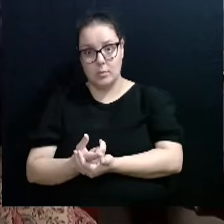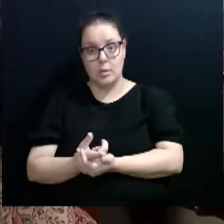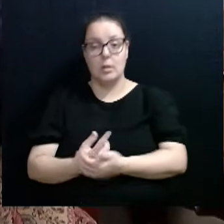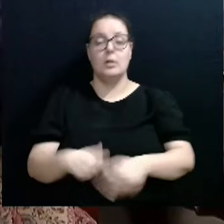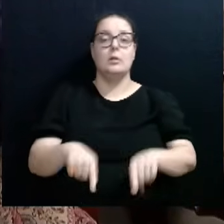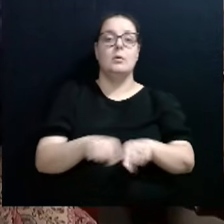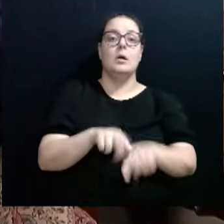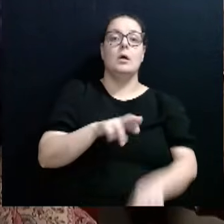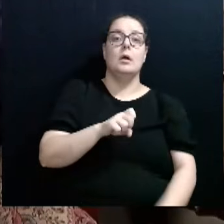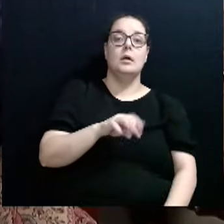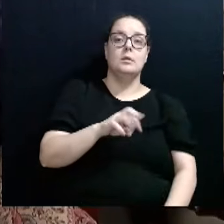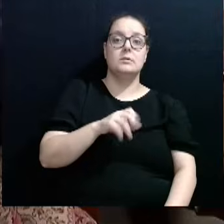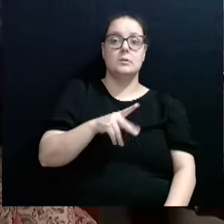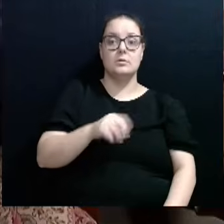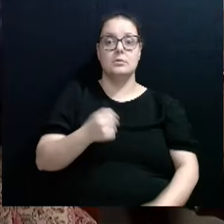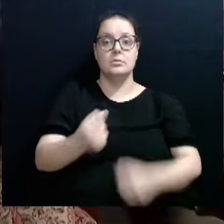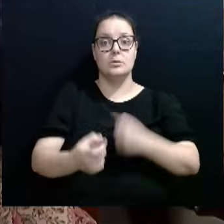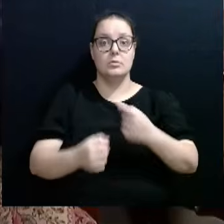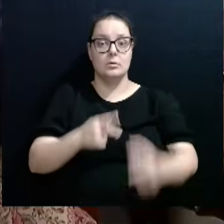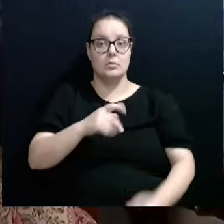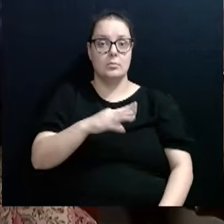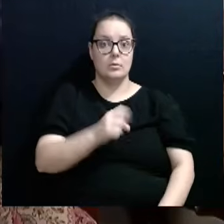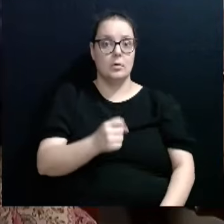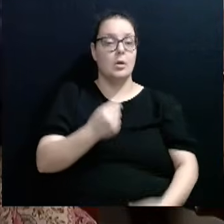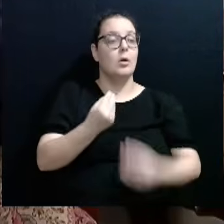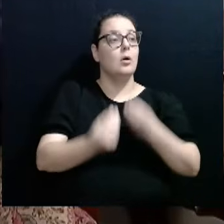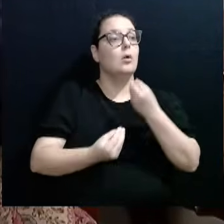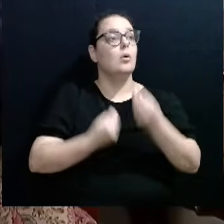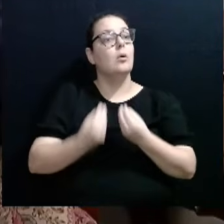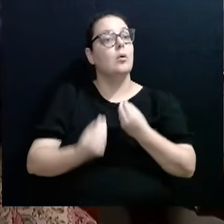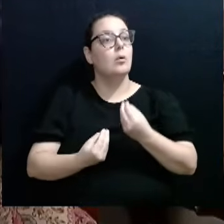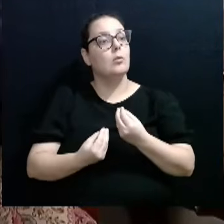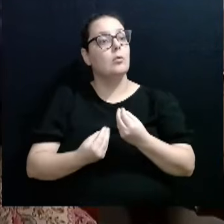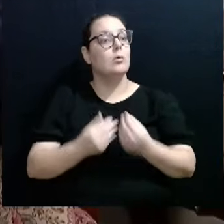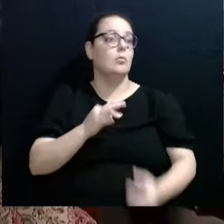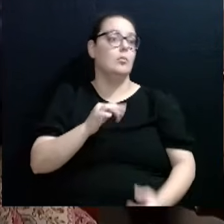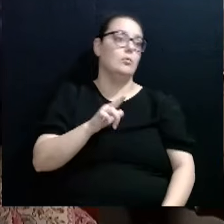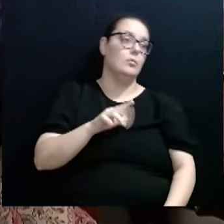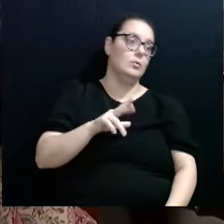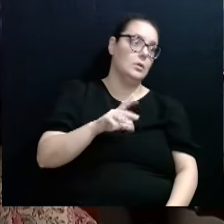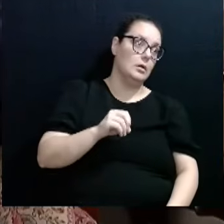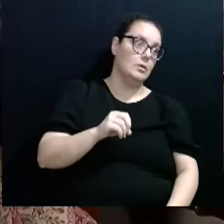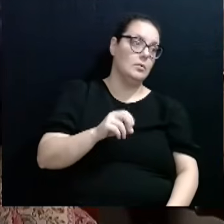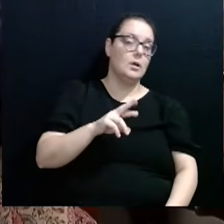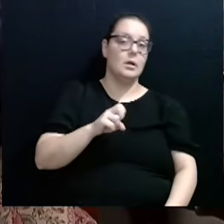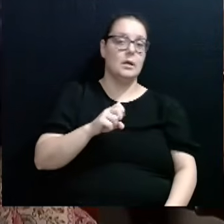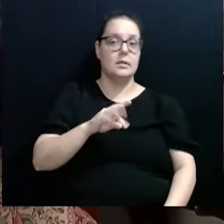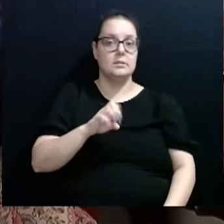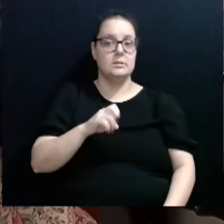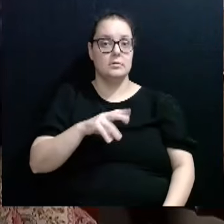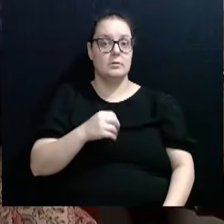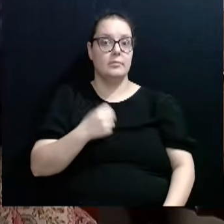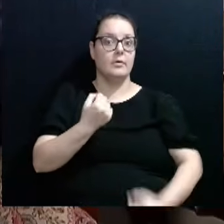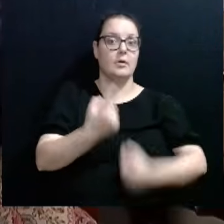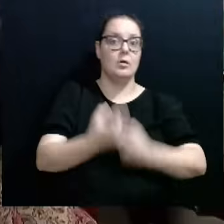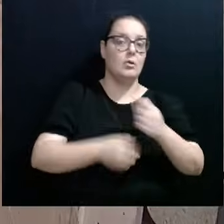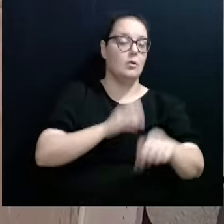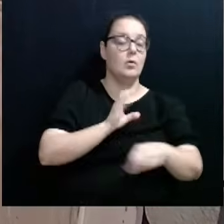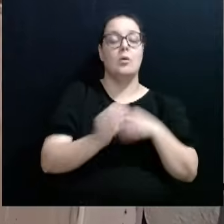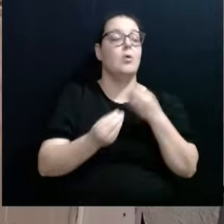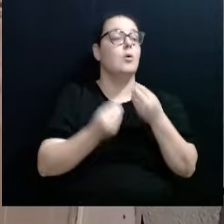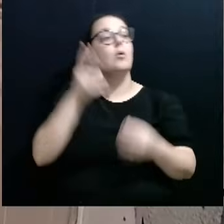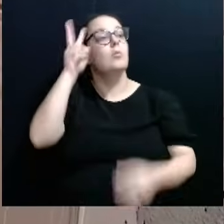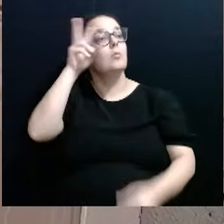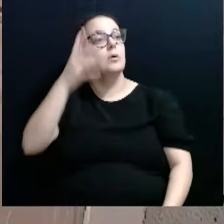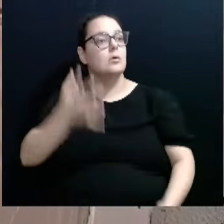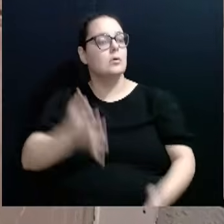algumas peças. Como surgiu, então, o Flávio restaurador de peças? Fez algum curso? Como que foi essa história? Não,